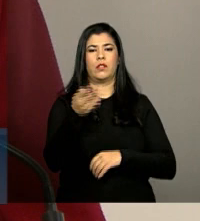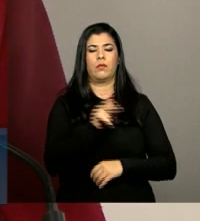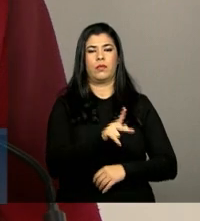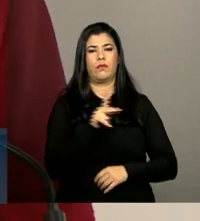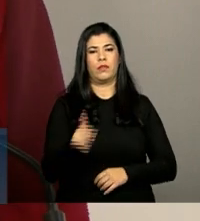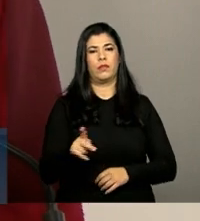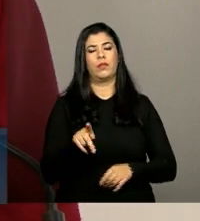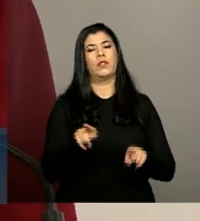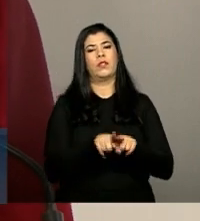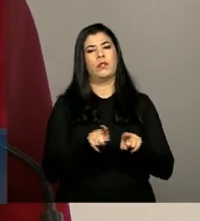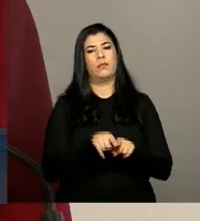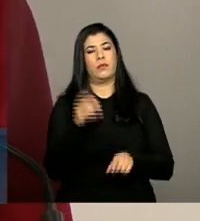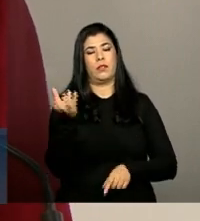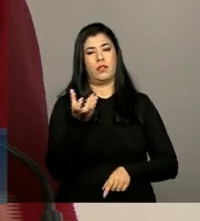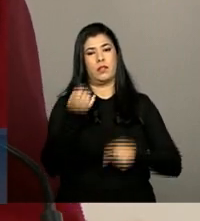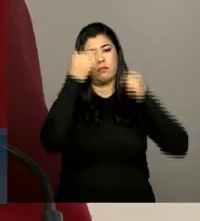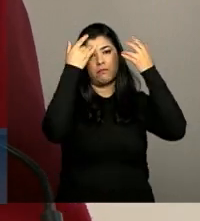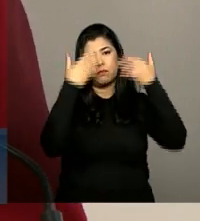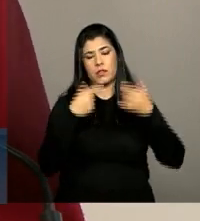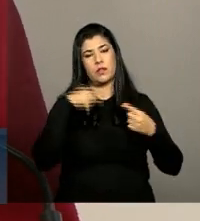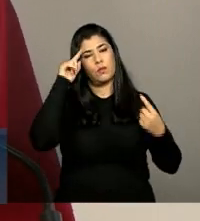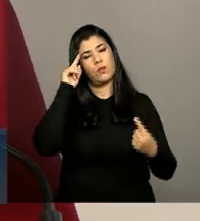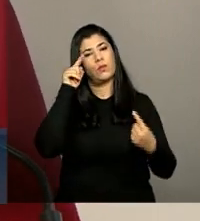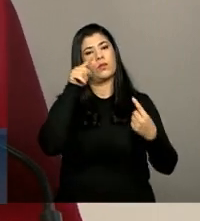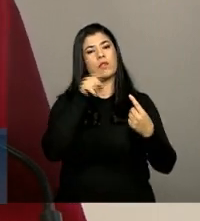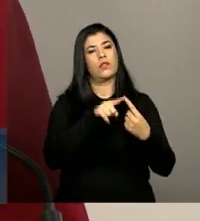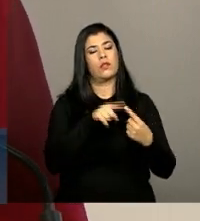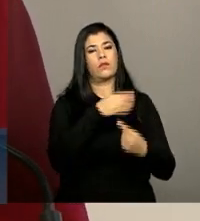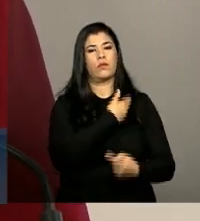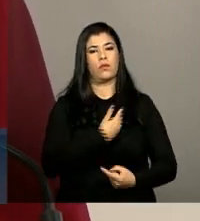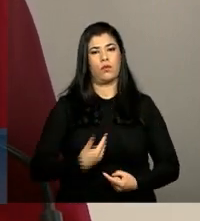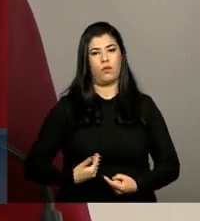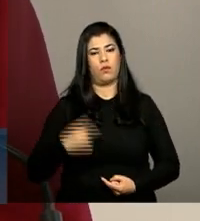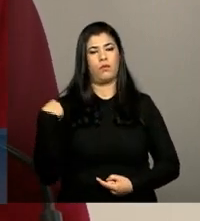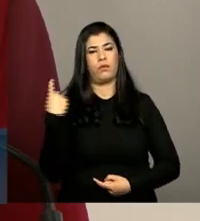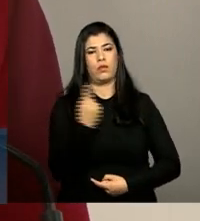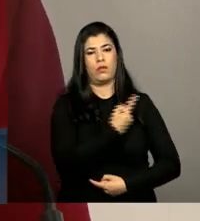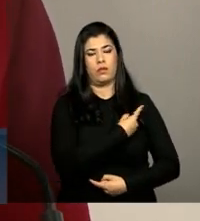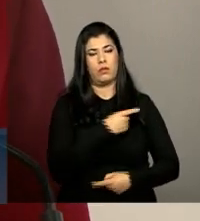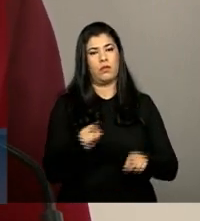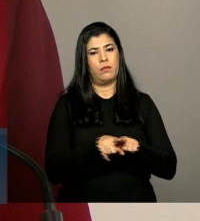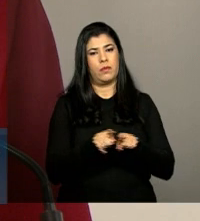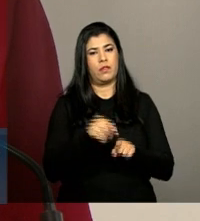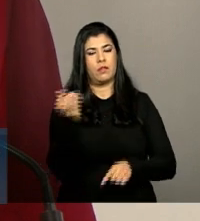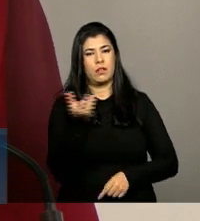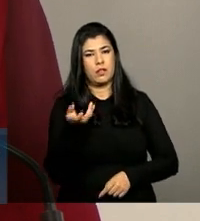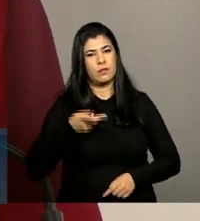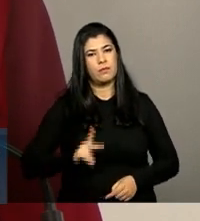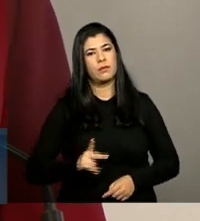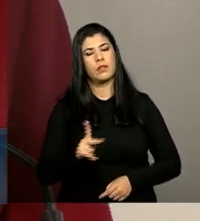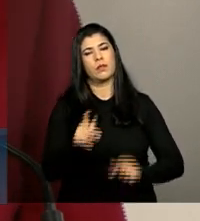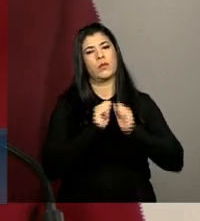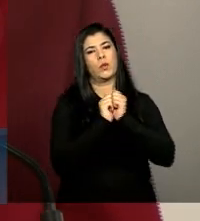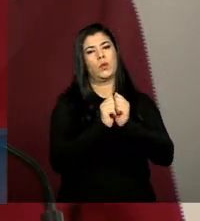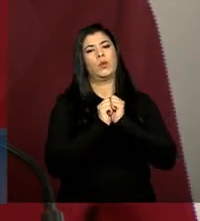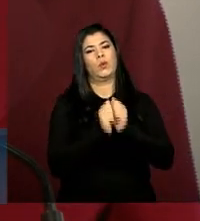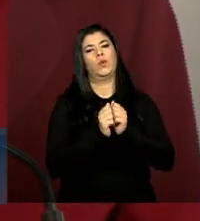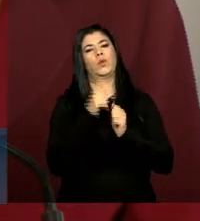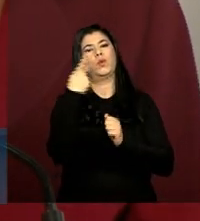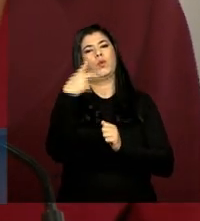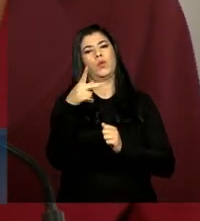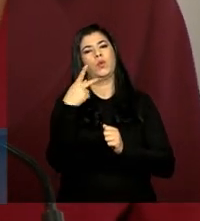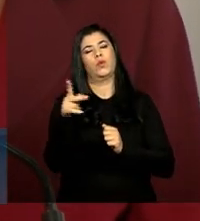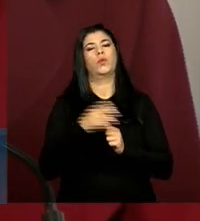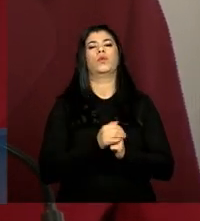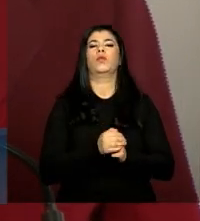e quero dizer que do ponto de vista do governo nós queremos Sempre contar com as suas